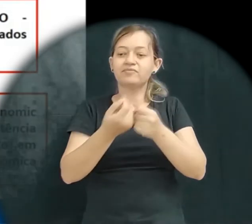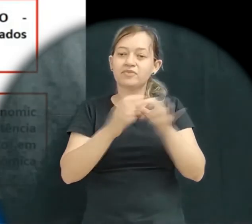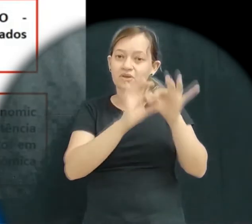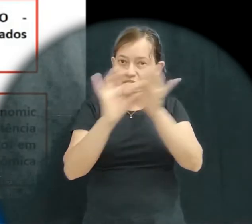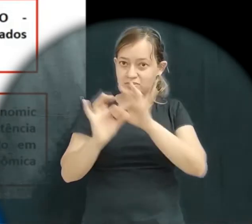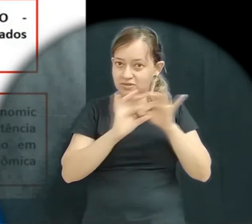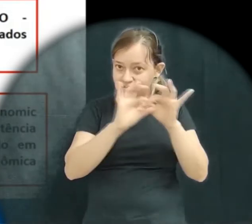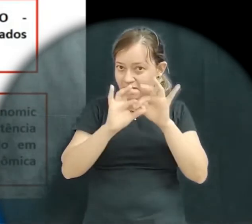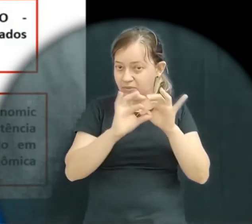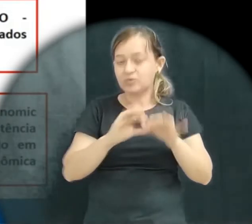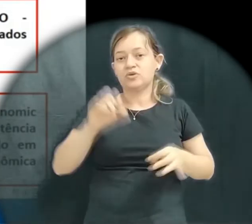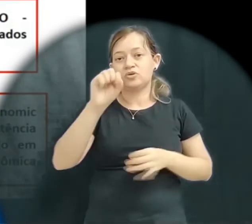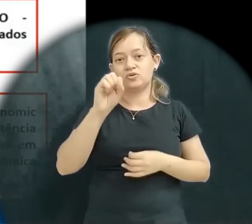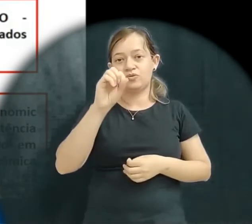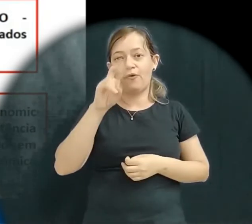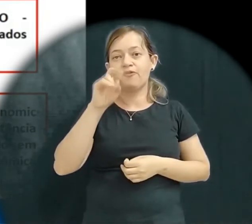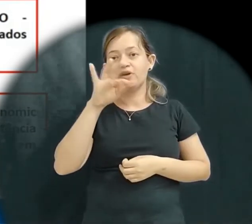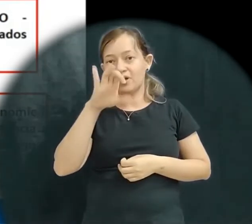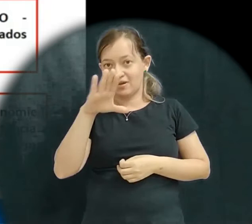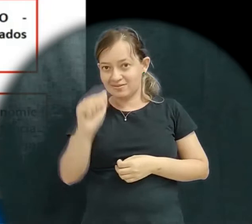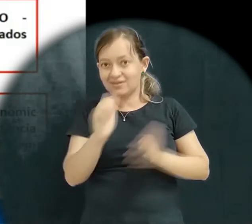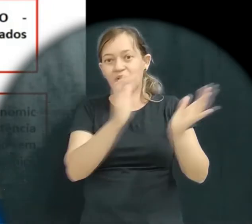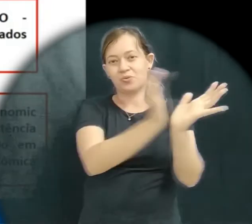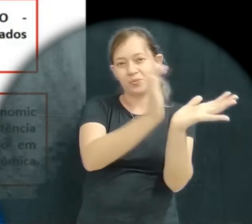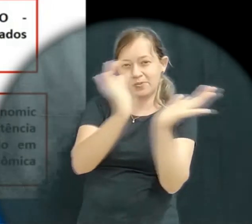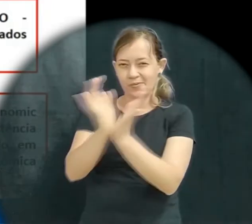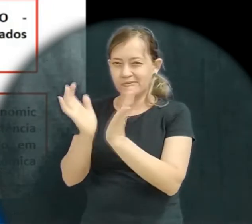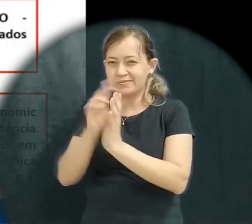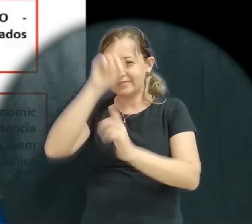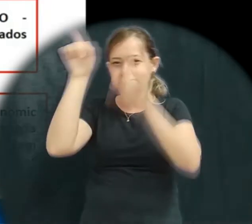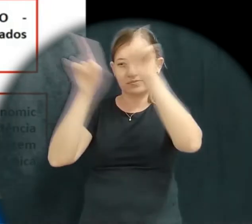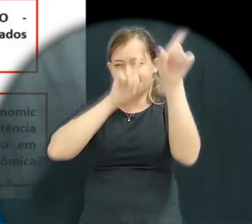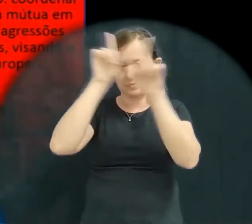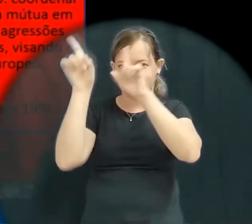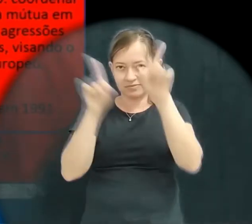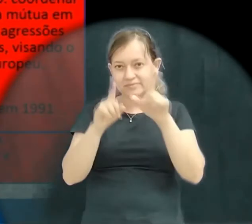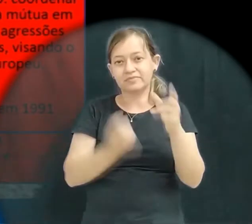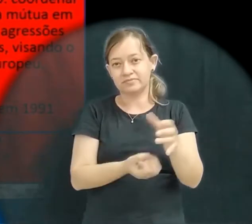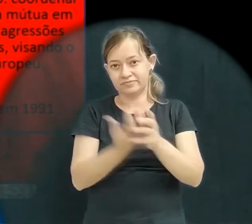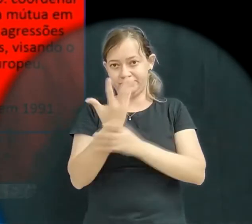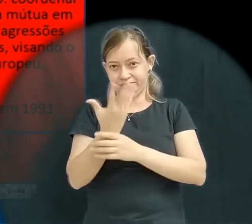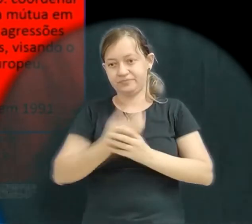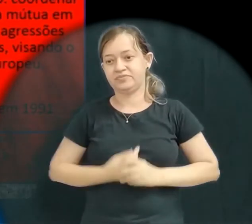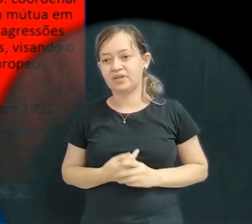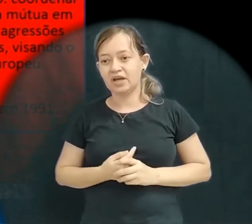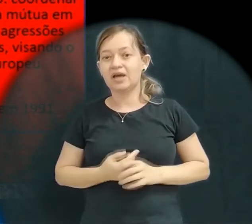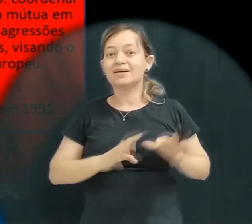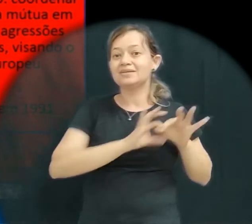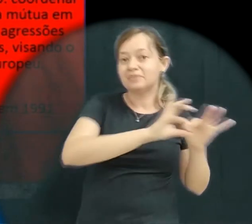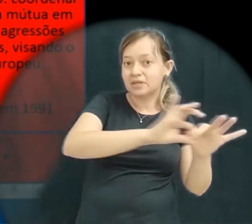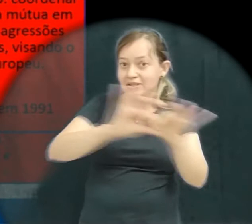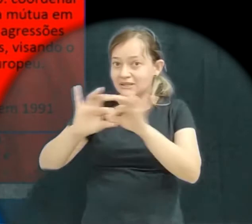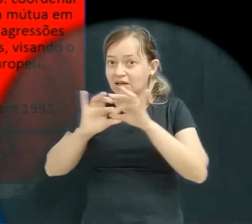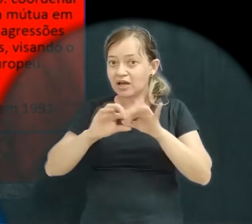Soviética criou o Comecon para reconstruir os países, as economias dos países do leste europeu. Também formaram-se